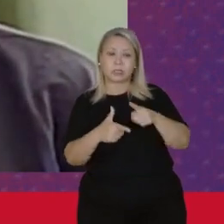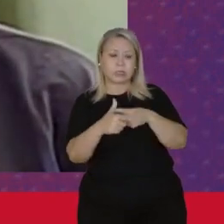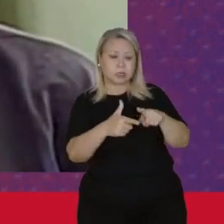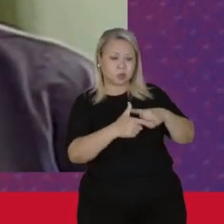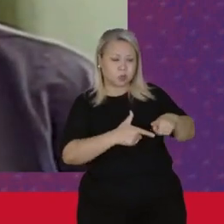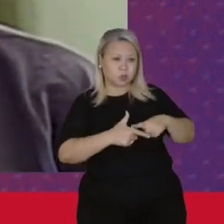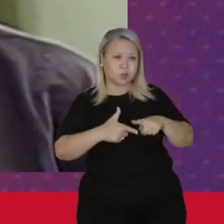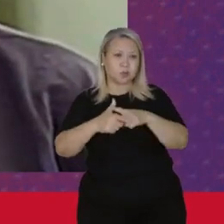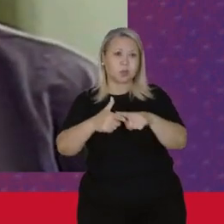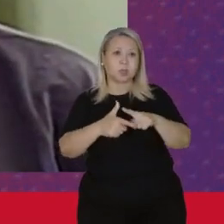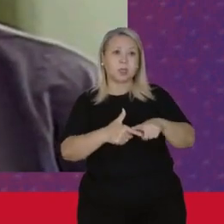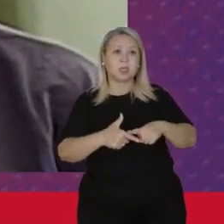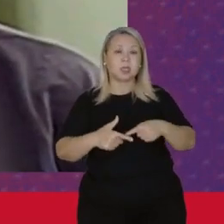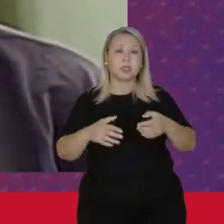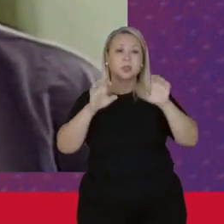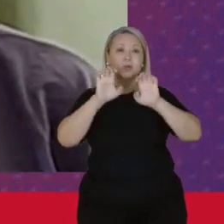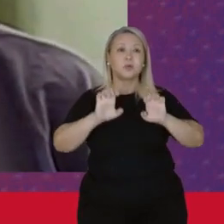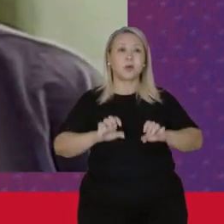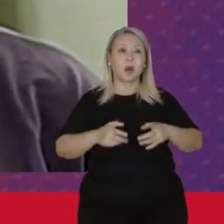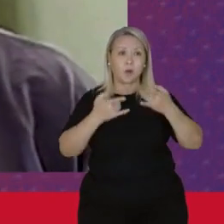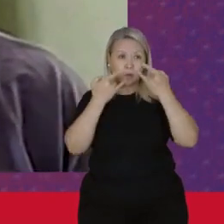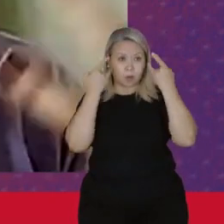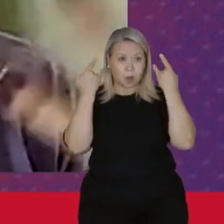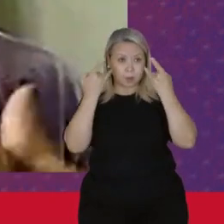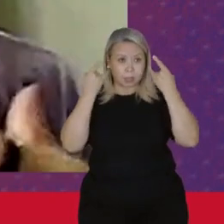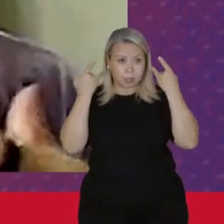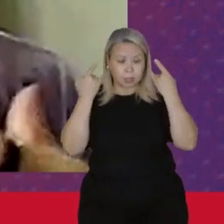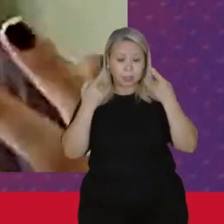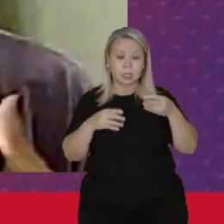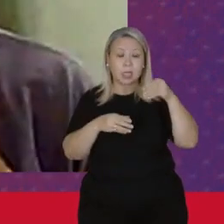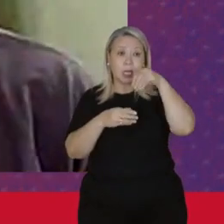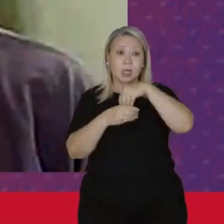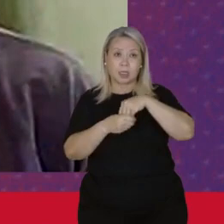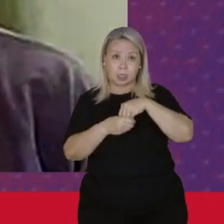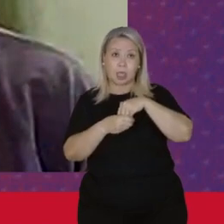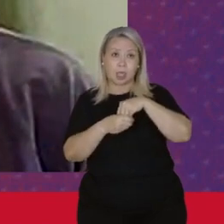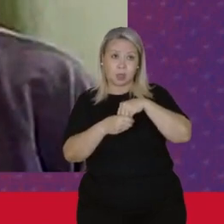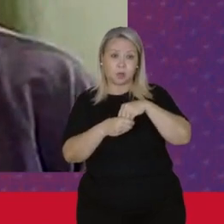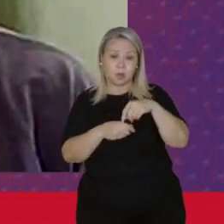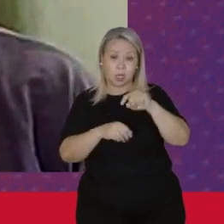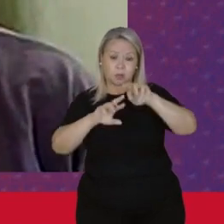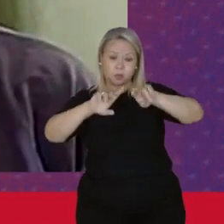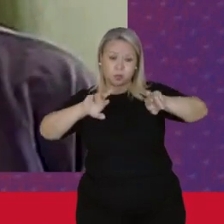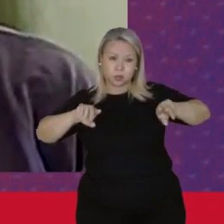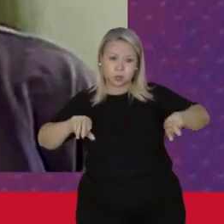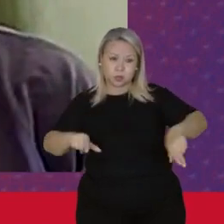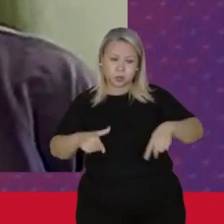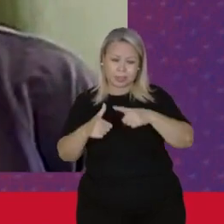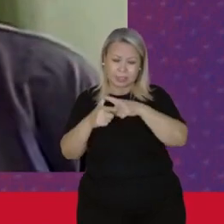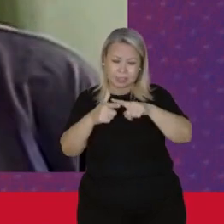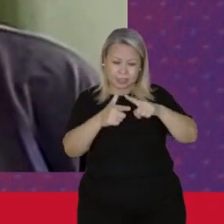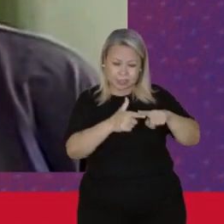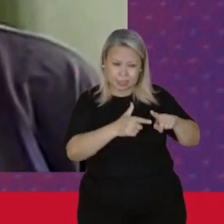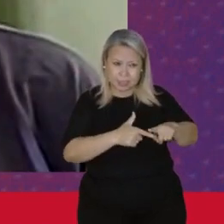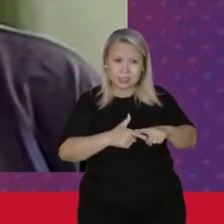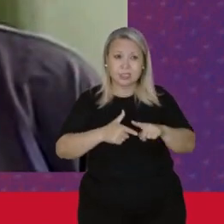crises, né? Uma crise estrutural do capitalismo, mas dentro dela uma série de crises, né? Uma